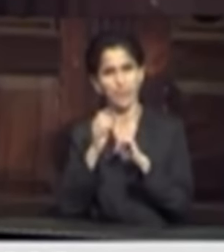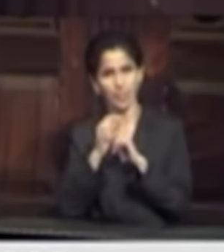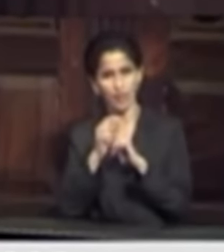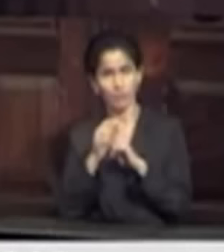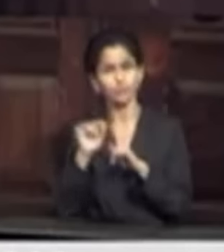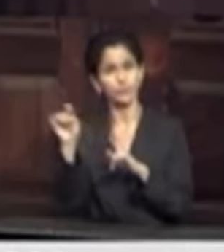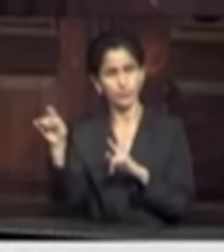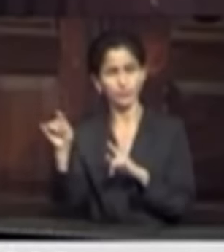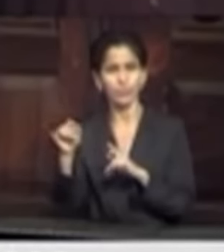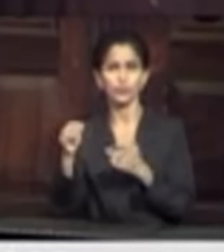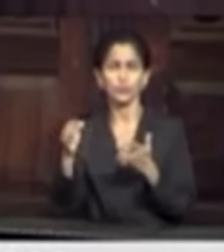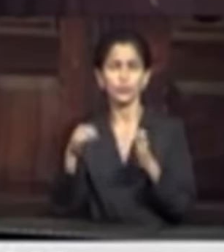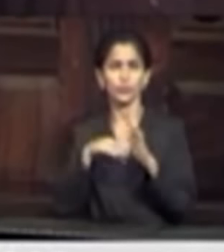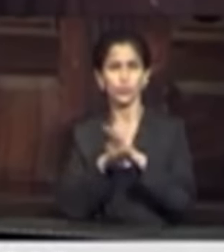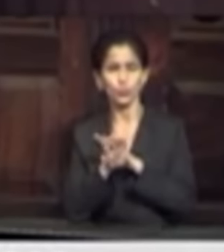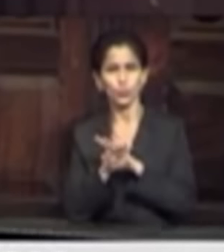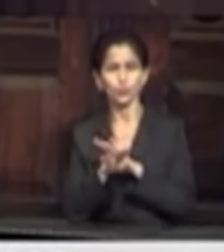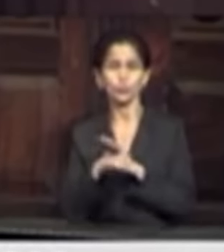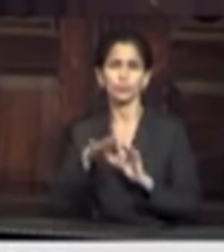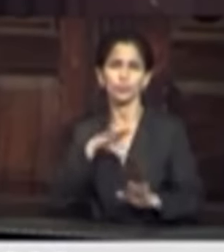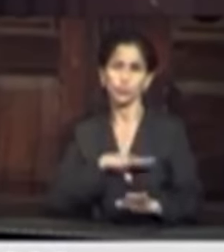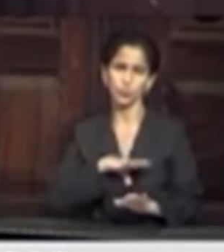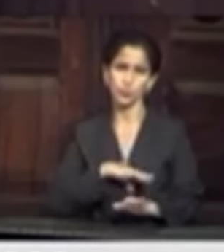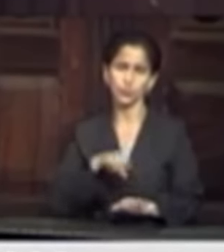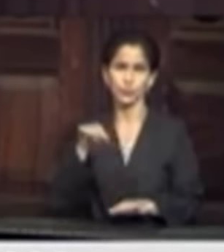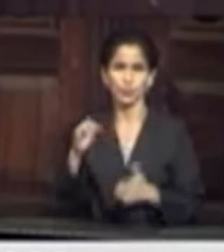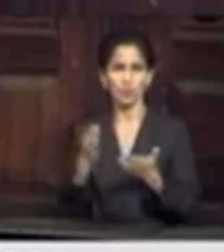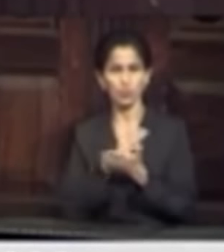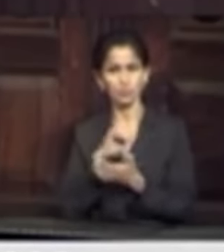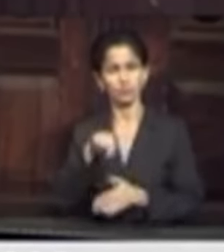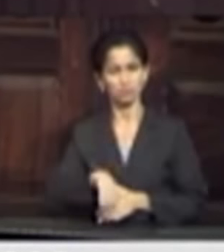popular em todas as regiões do Brasil,